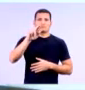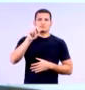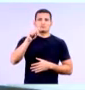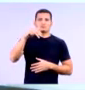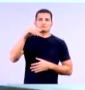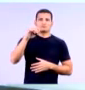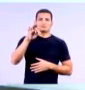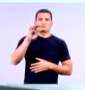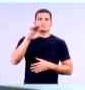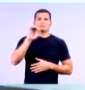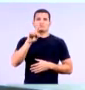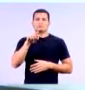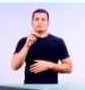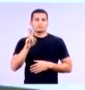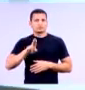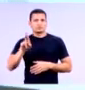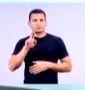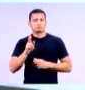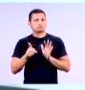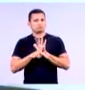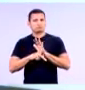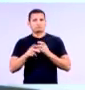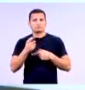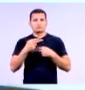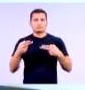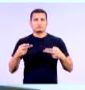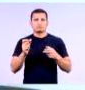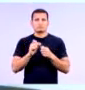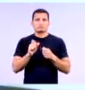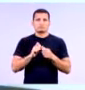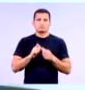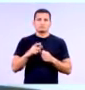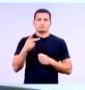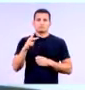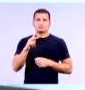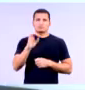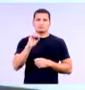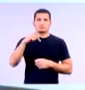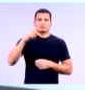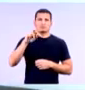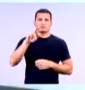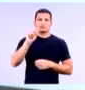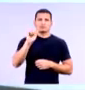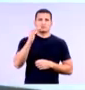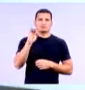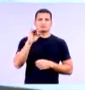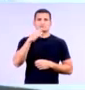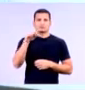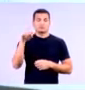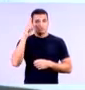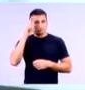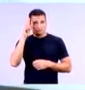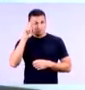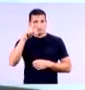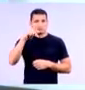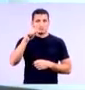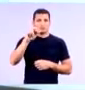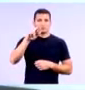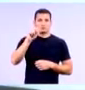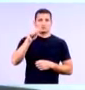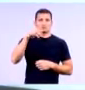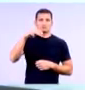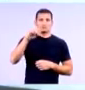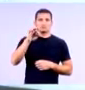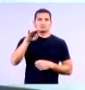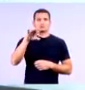próprio objeto, né, o atributo do objeto, para realizar as suas operações. Lembrando que os parâmetros são informações externas ao